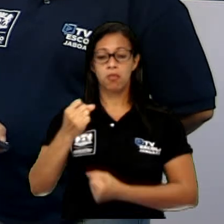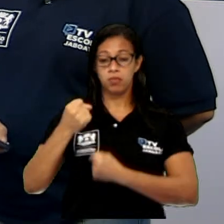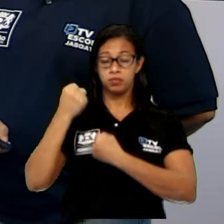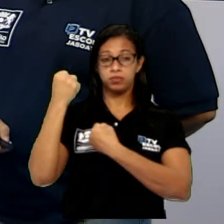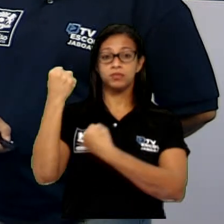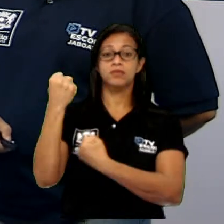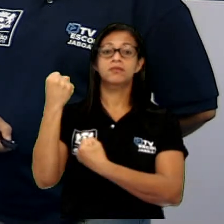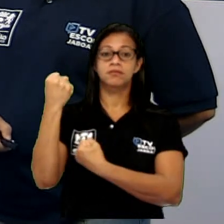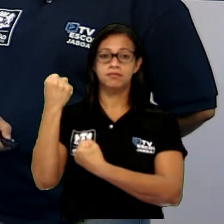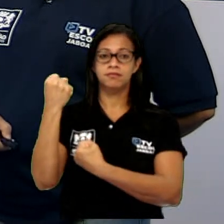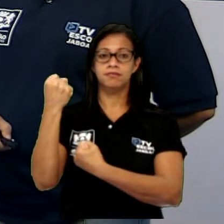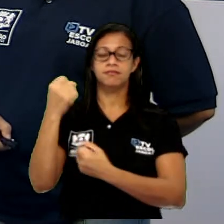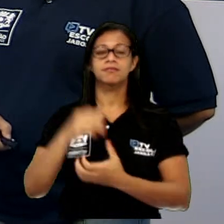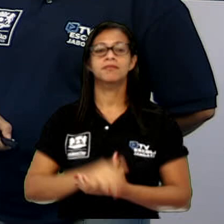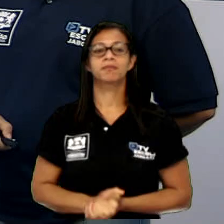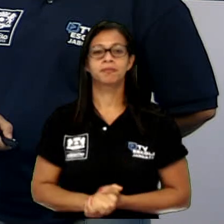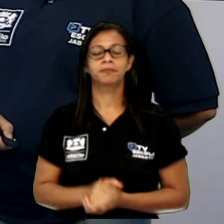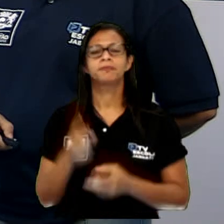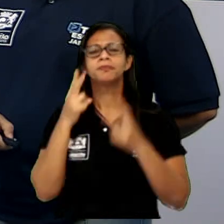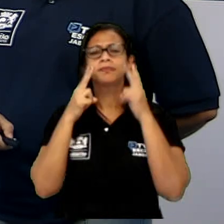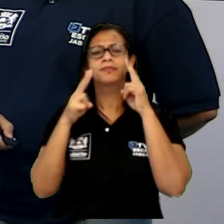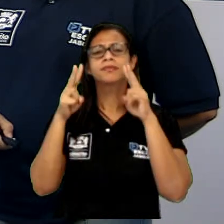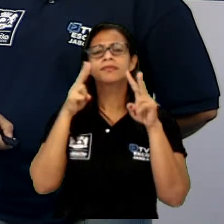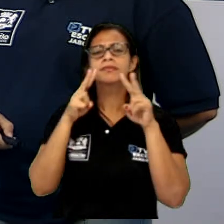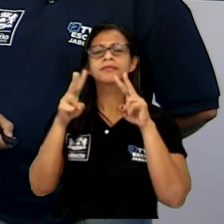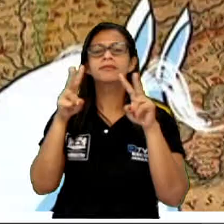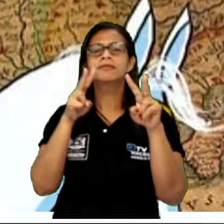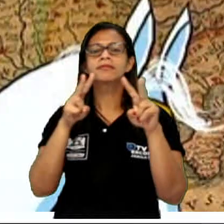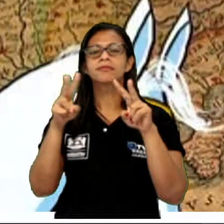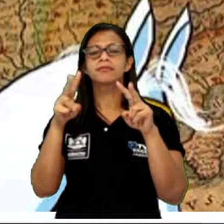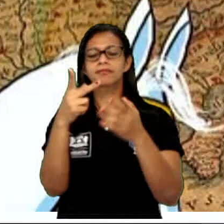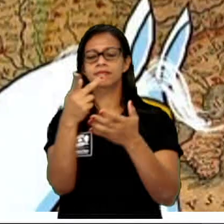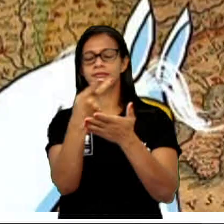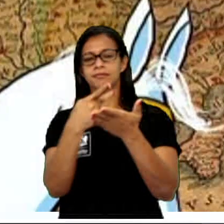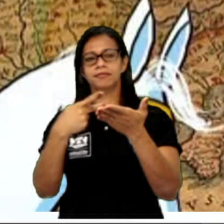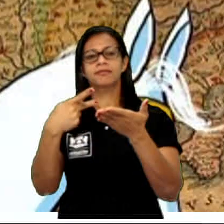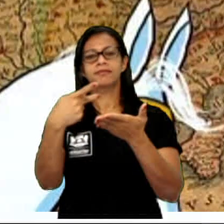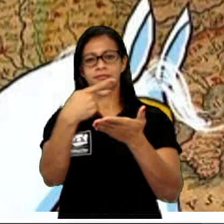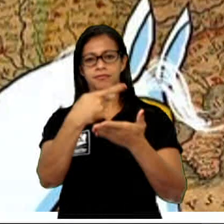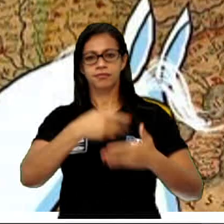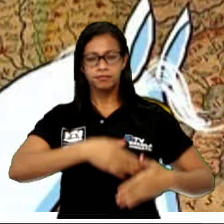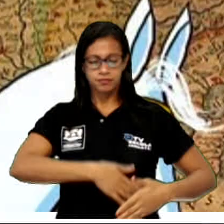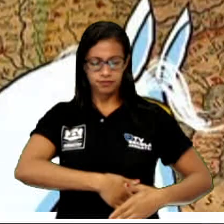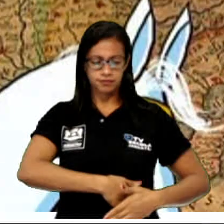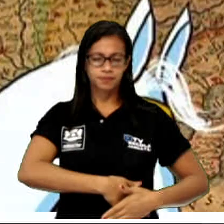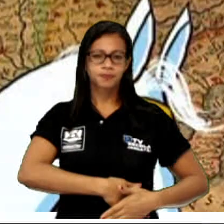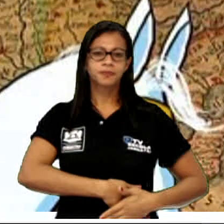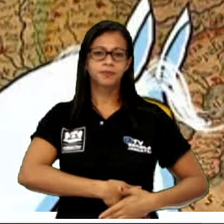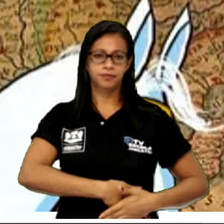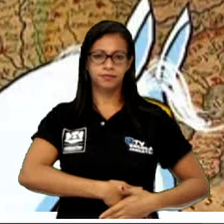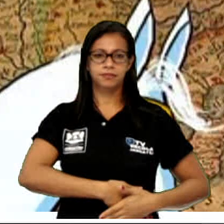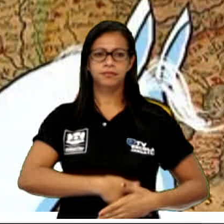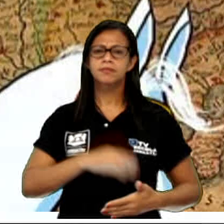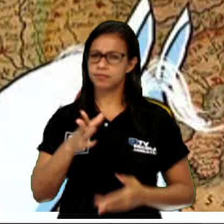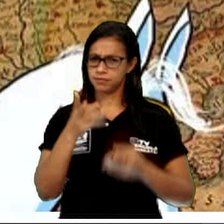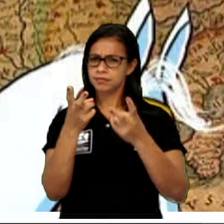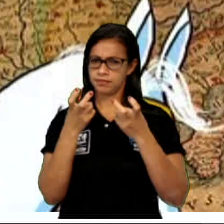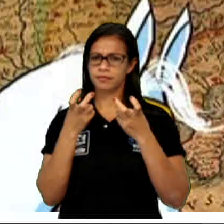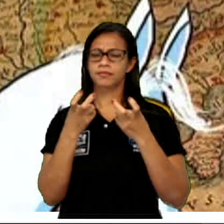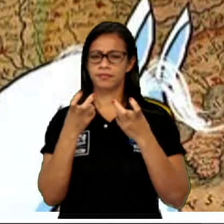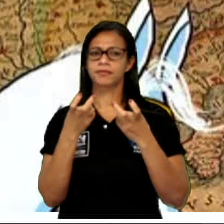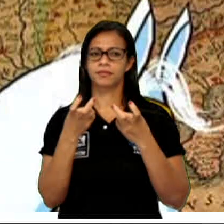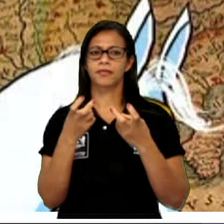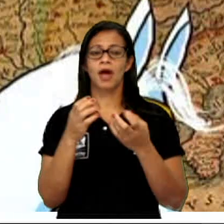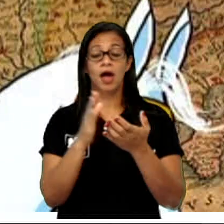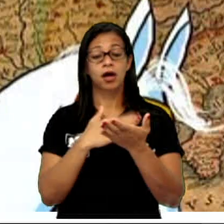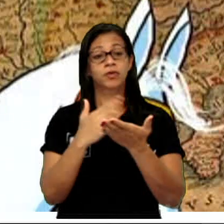Aqui nós temos a imagem dele, né, uma imagem assim, um desenho que foi feito, né, vocês vão perceber, eu acho que vocês já perceberam, que nos livros